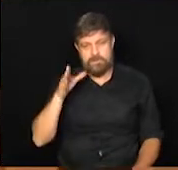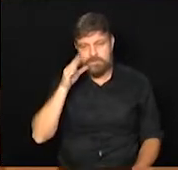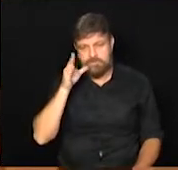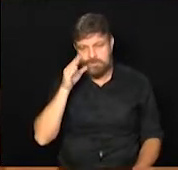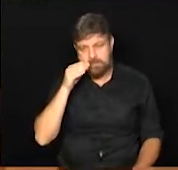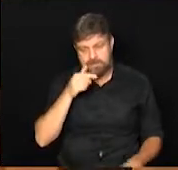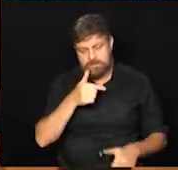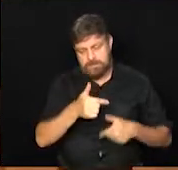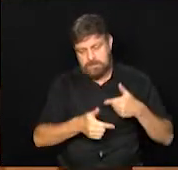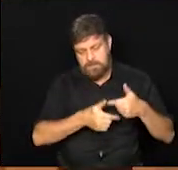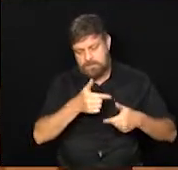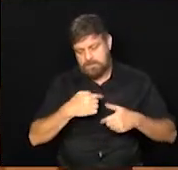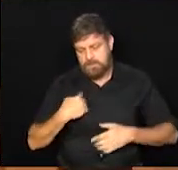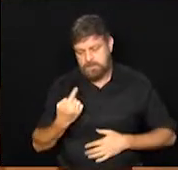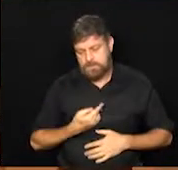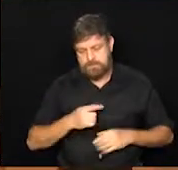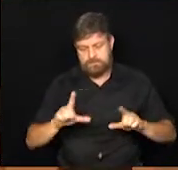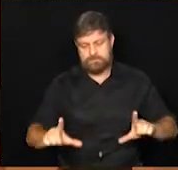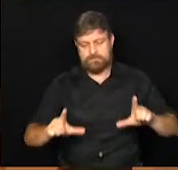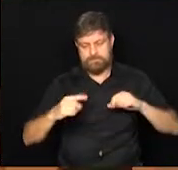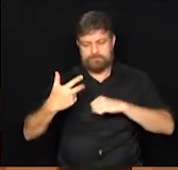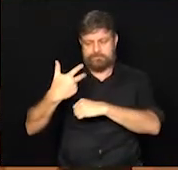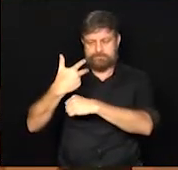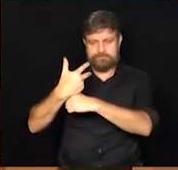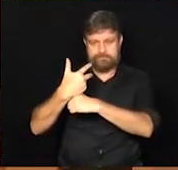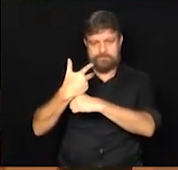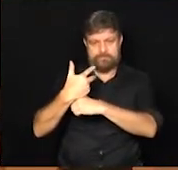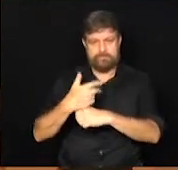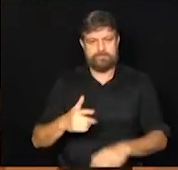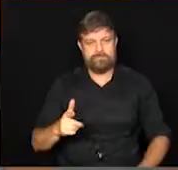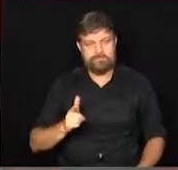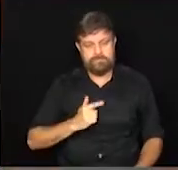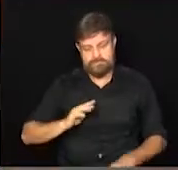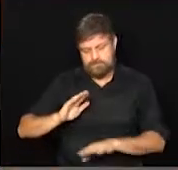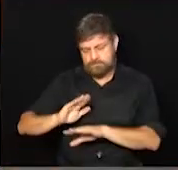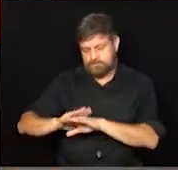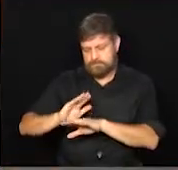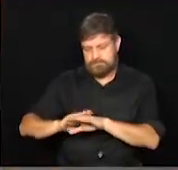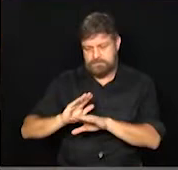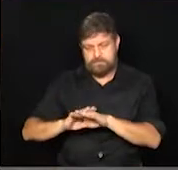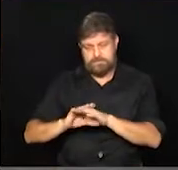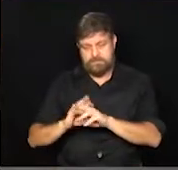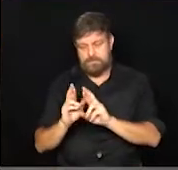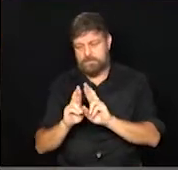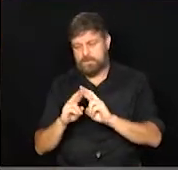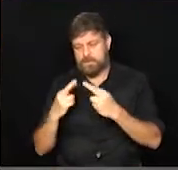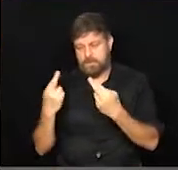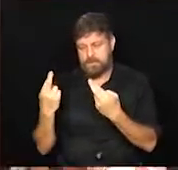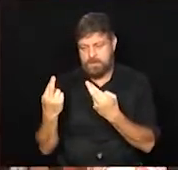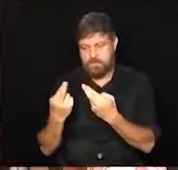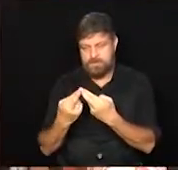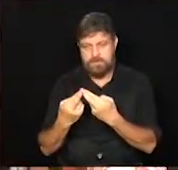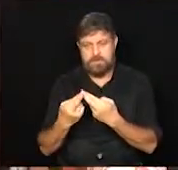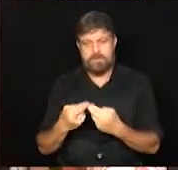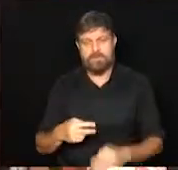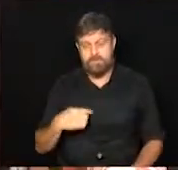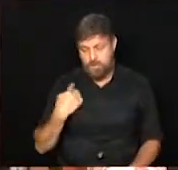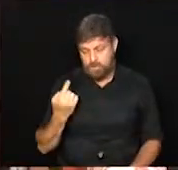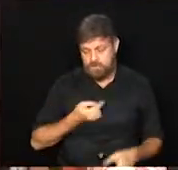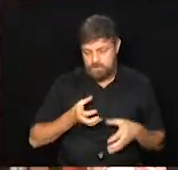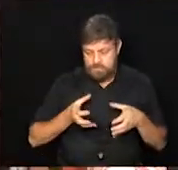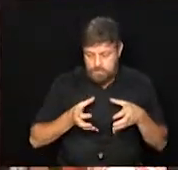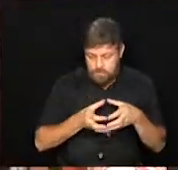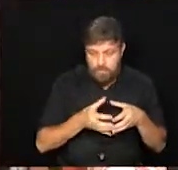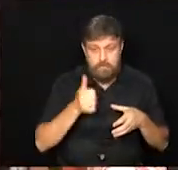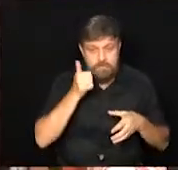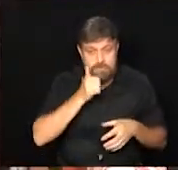atuação permite a gente poder transmitir e realizar, né, essa reunião da Comissão da Mulher.